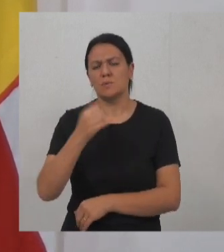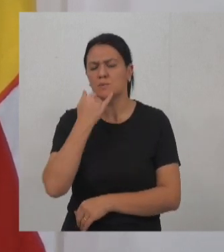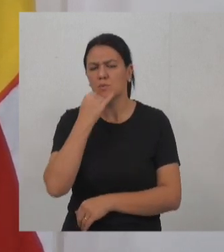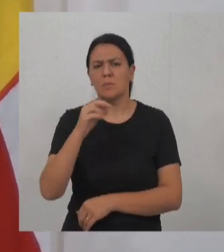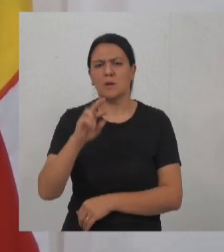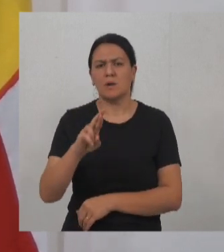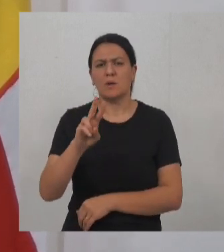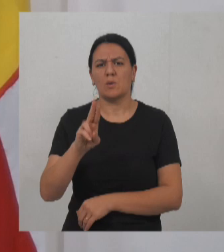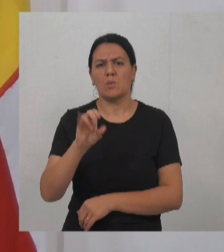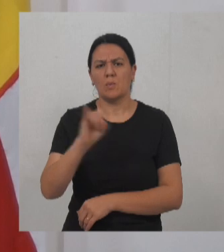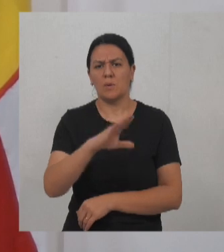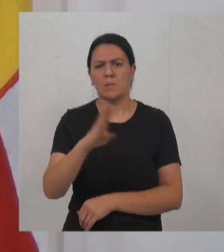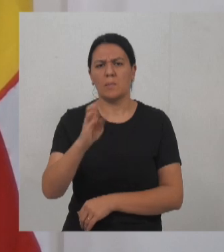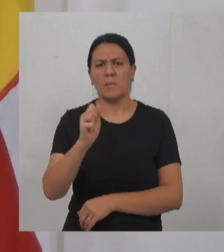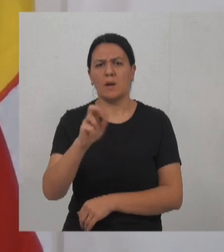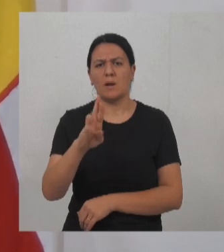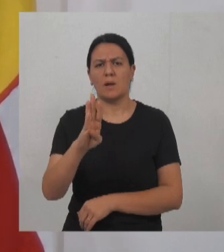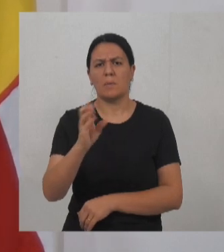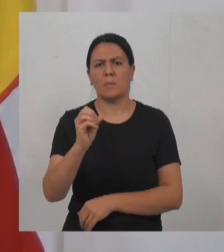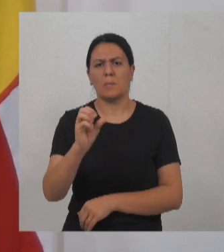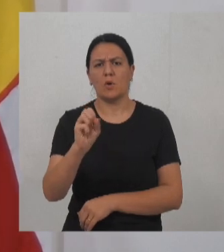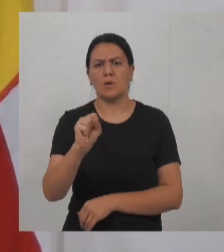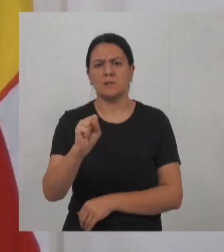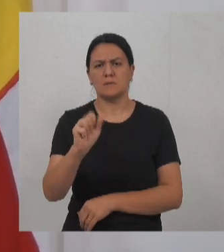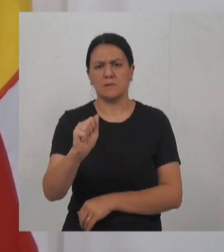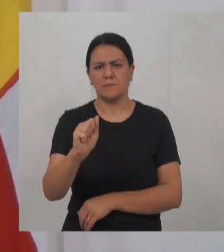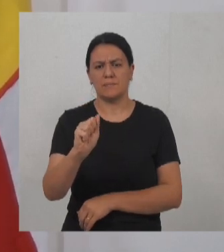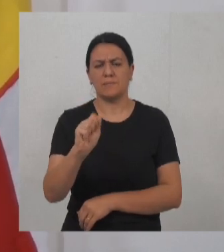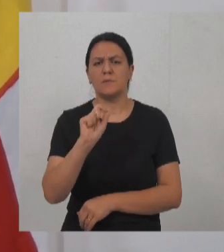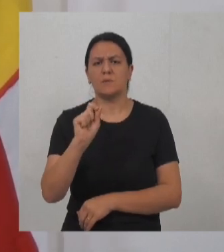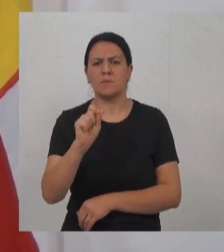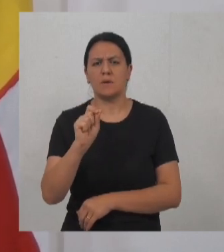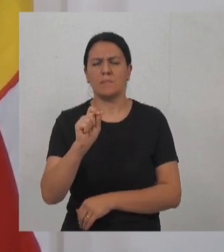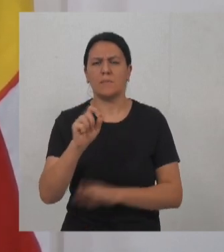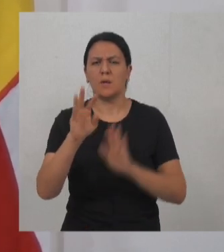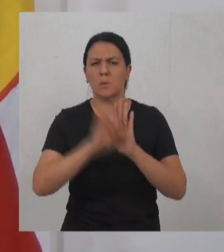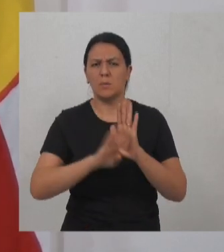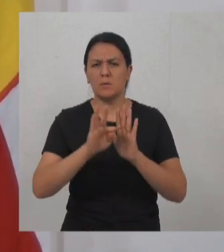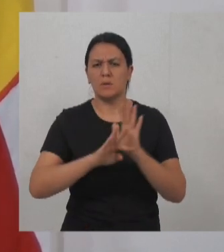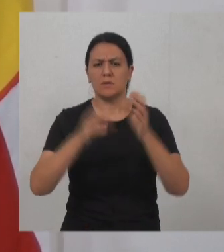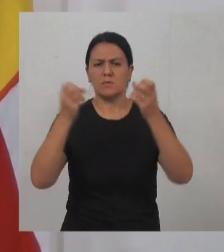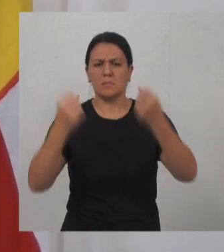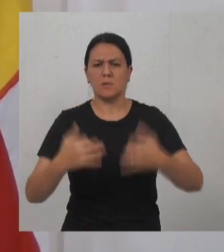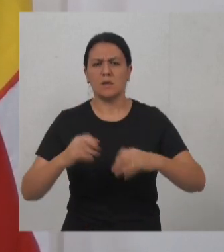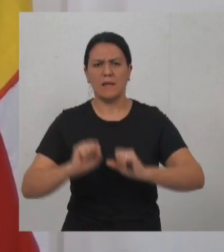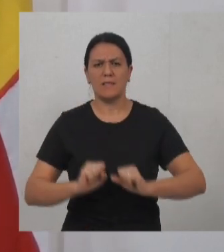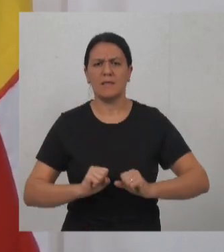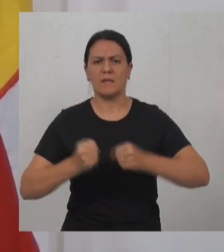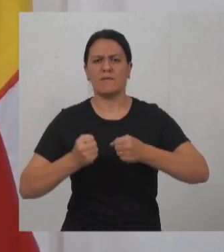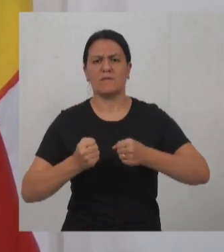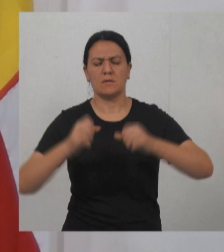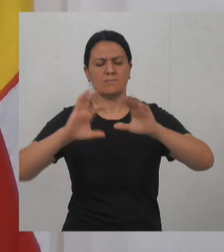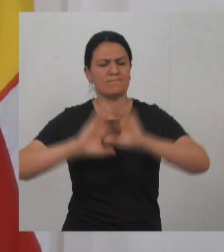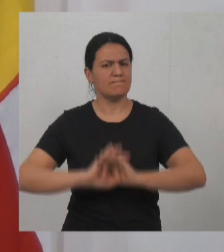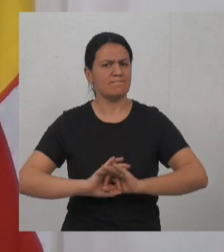Credo Político, em que defende a liberdade, que eu acho que é o nosso maior,